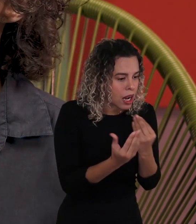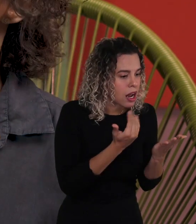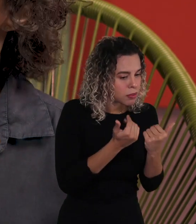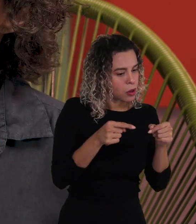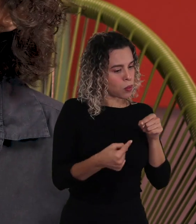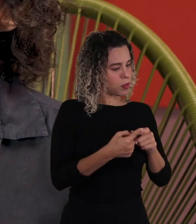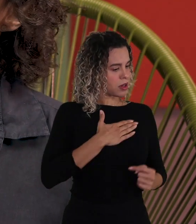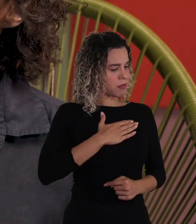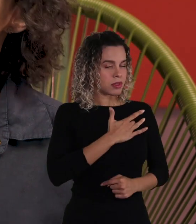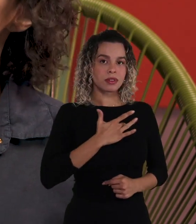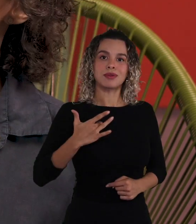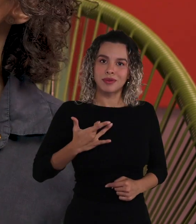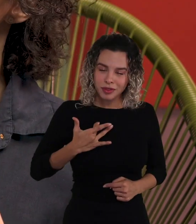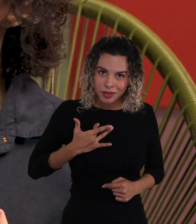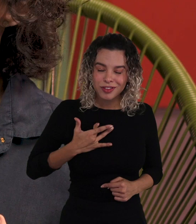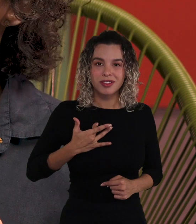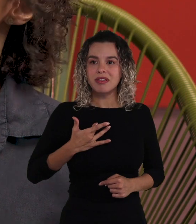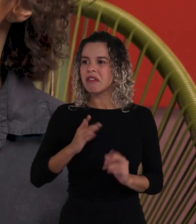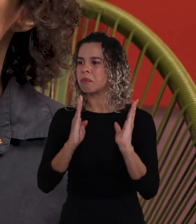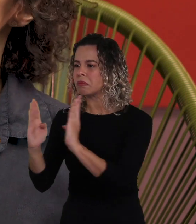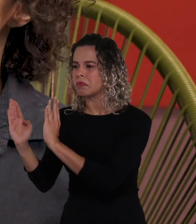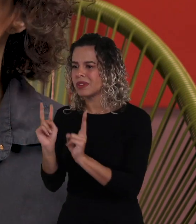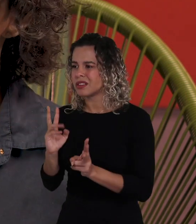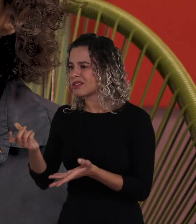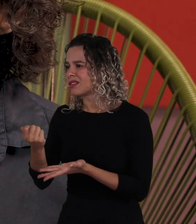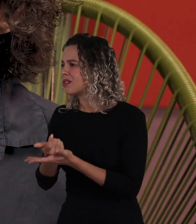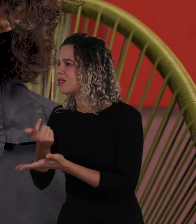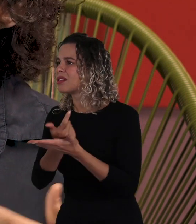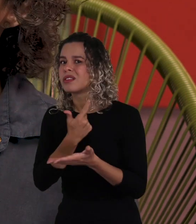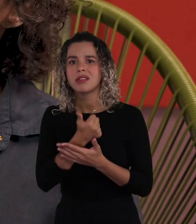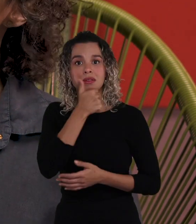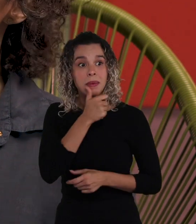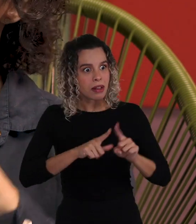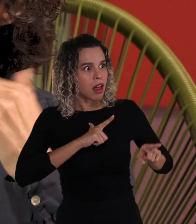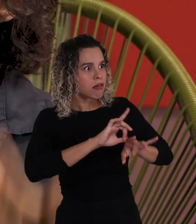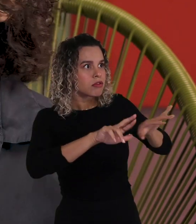possam acessar alimentos que elas acreditam como adequados e saudáveis, a